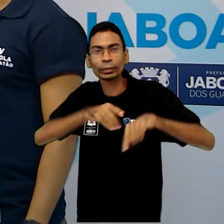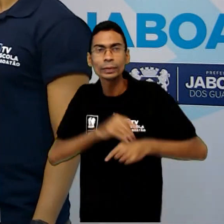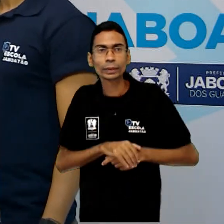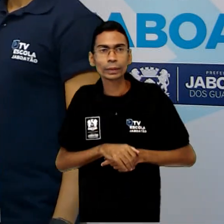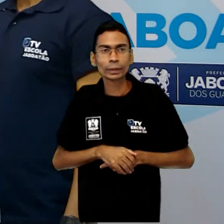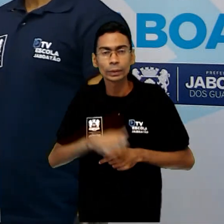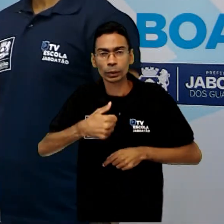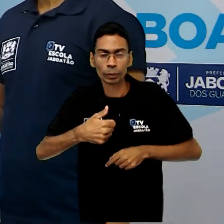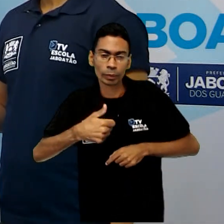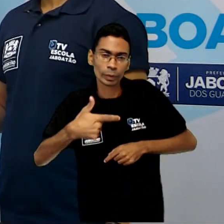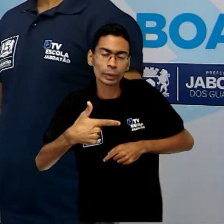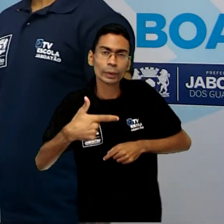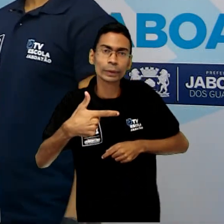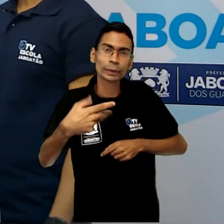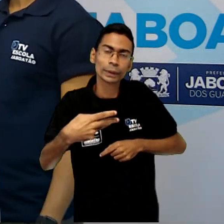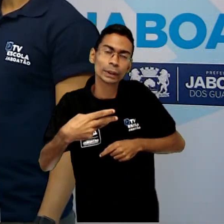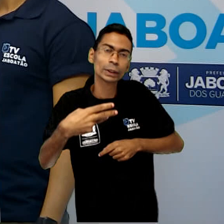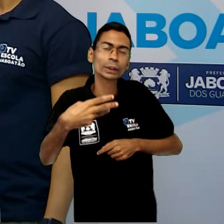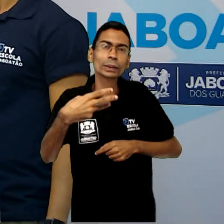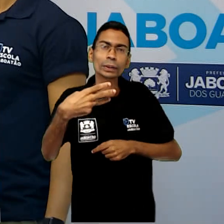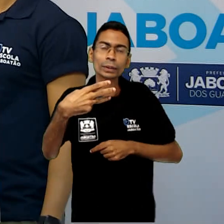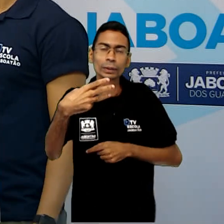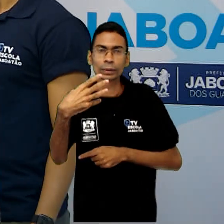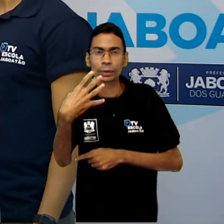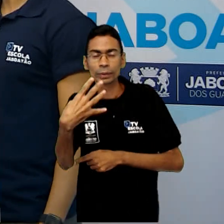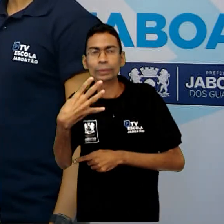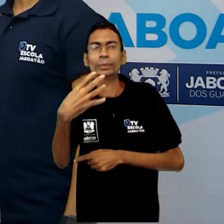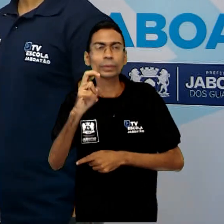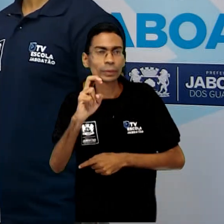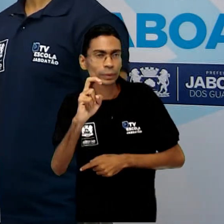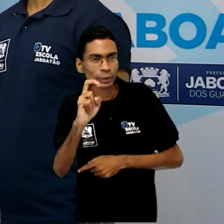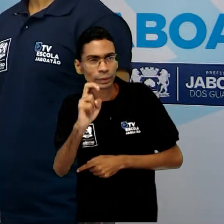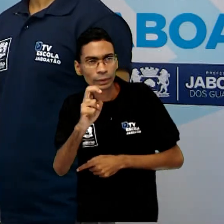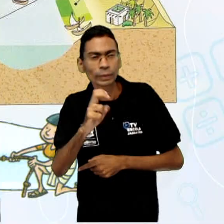2, 3, 4,